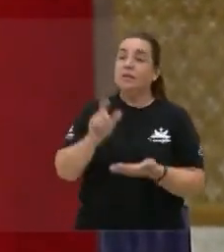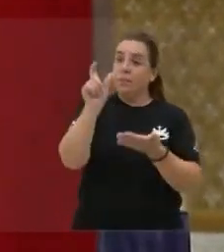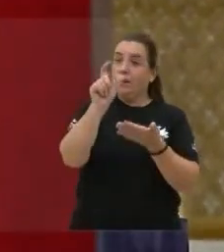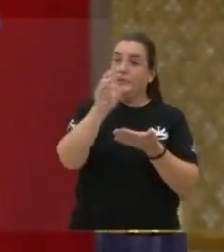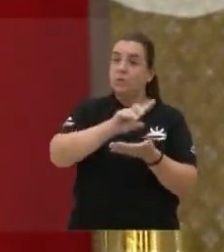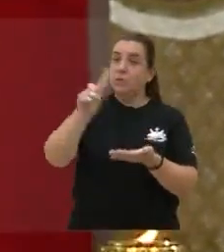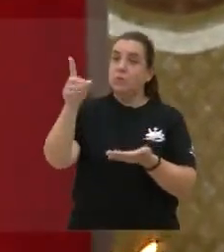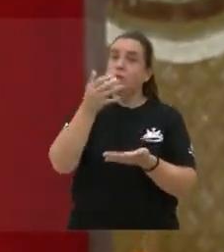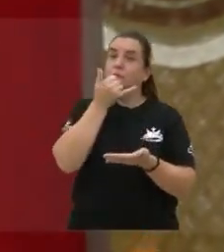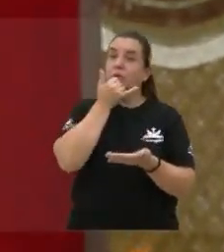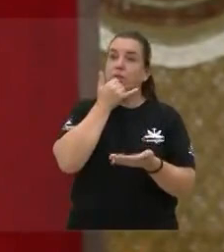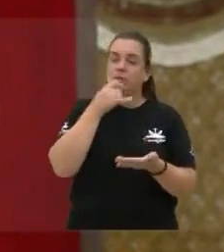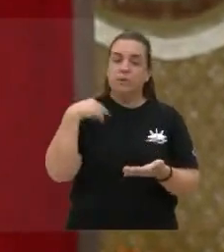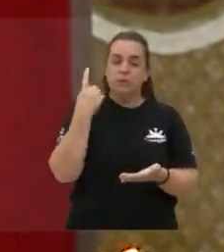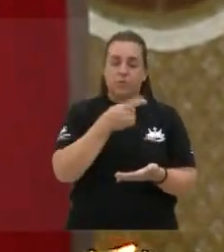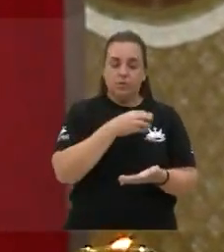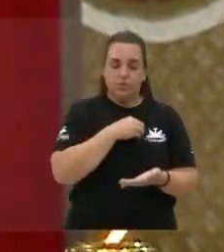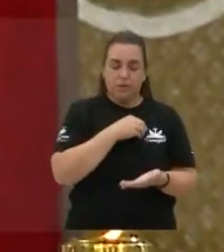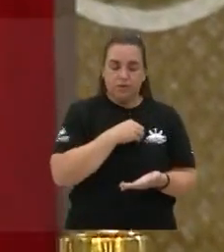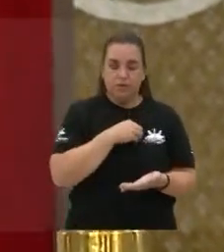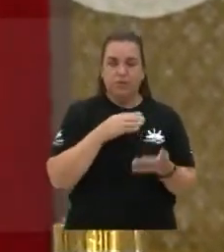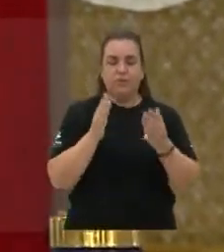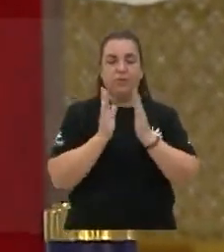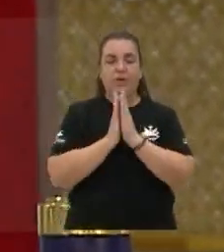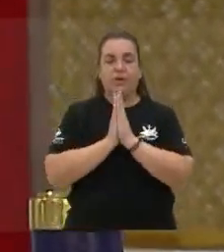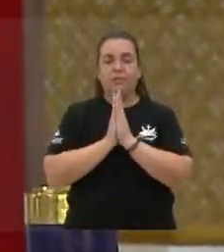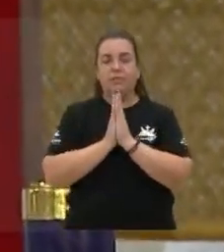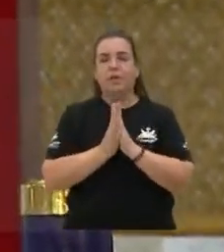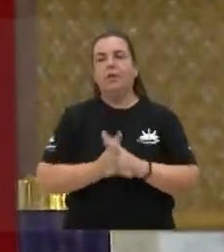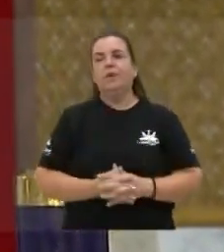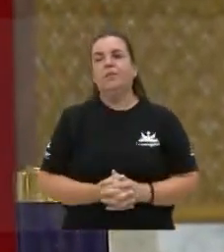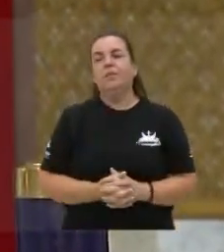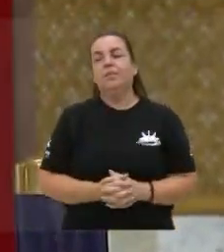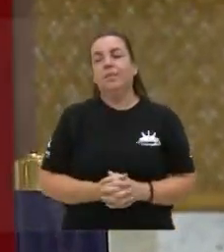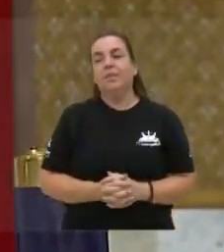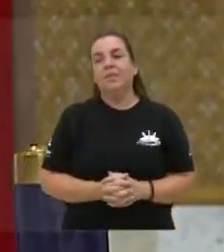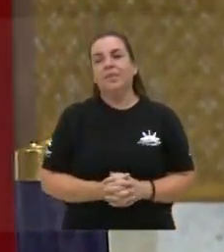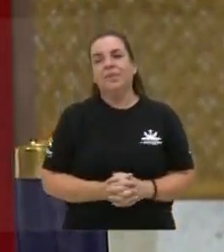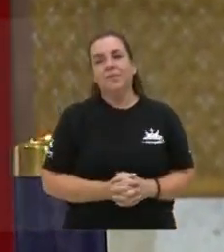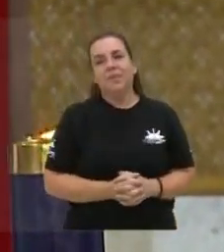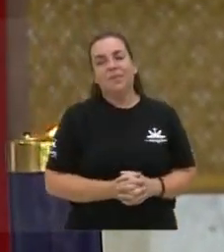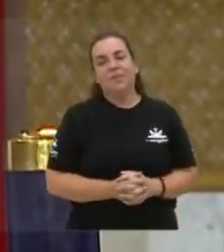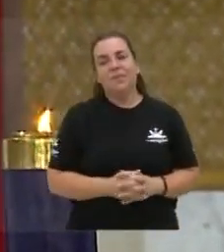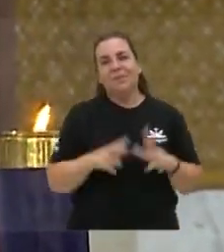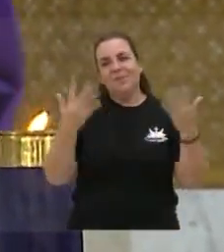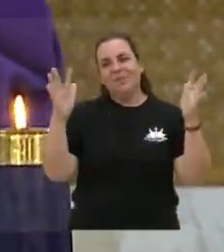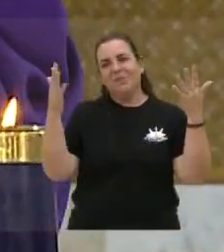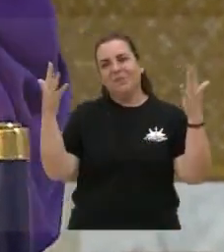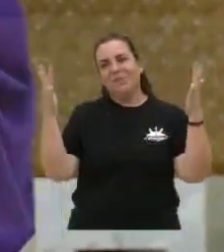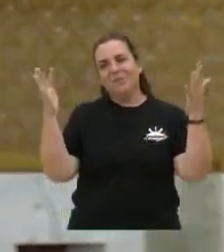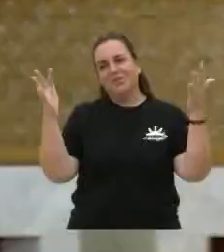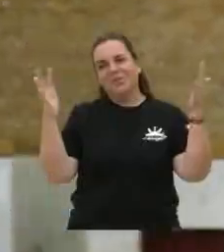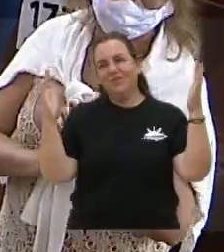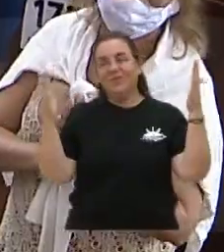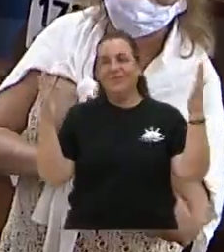Que a palavra de Deus perdoe os nossos pecados. Amém.